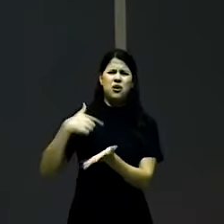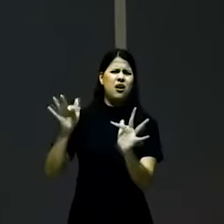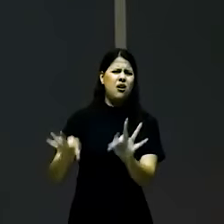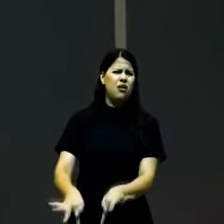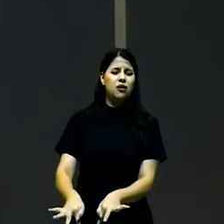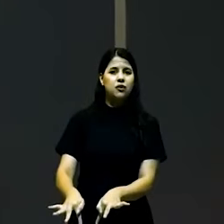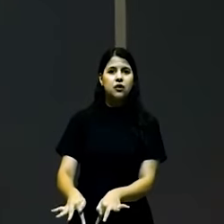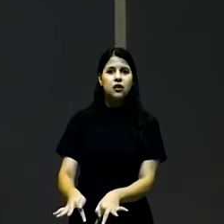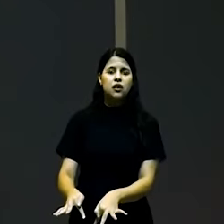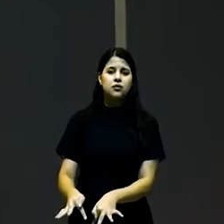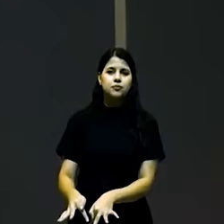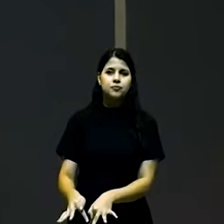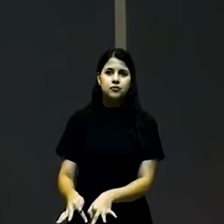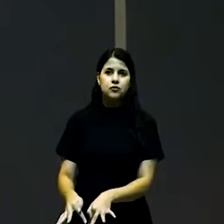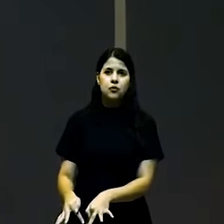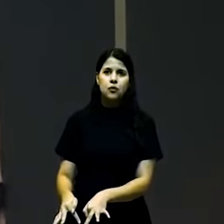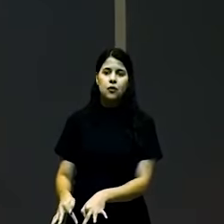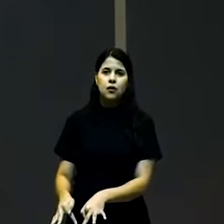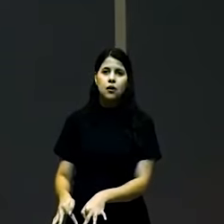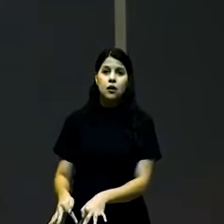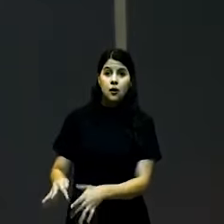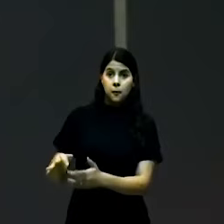A Bíblia diz que Elias deixa o seu servo